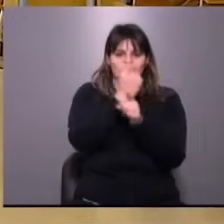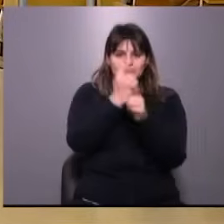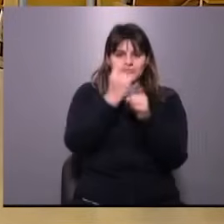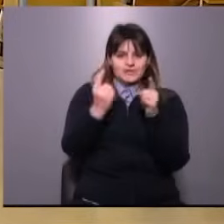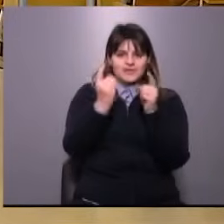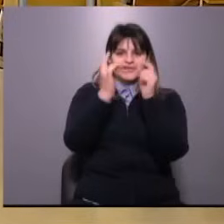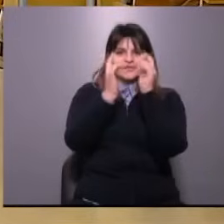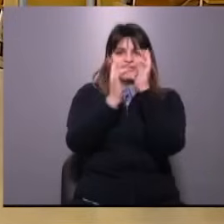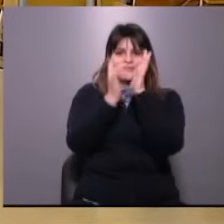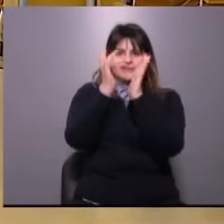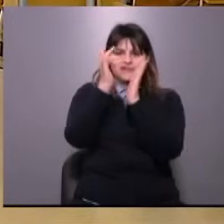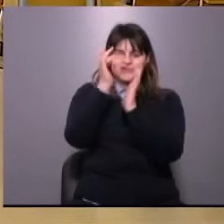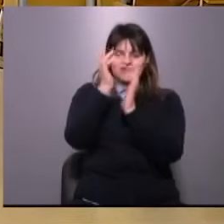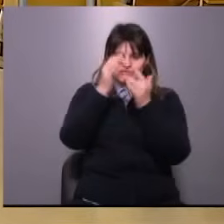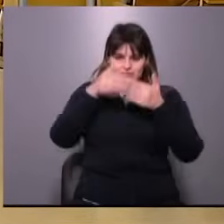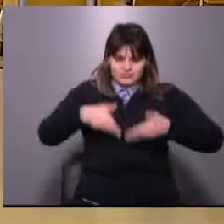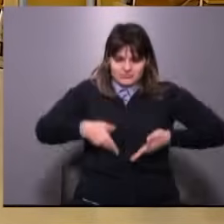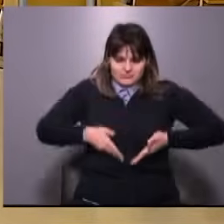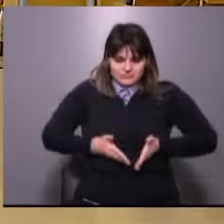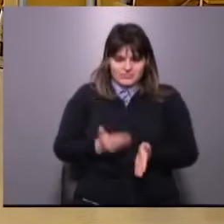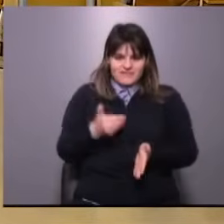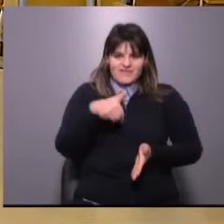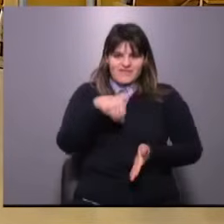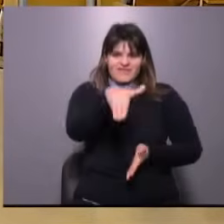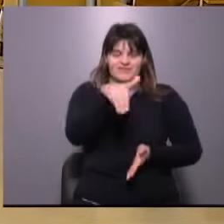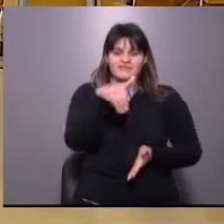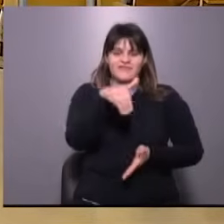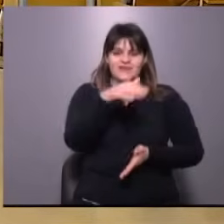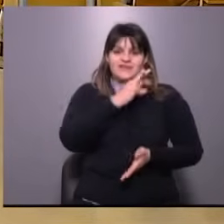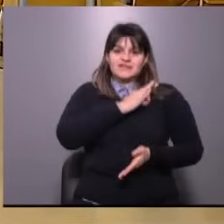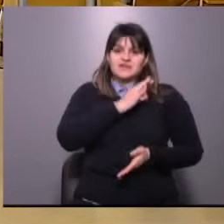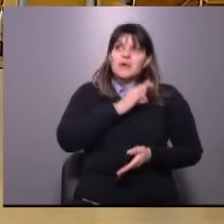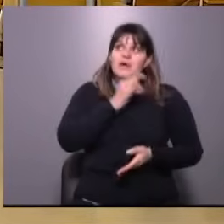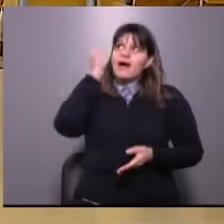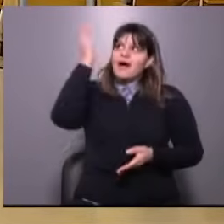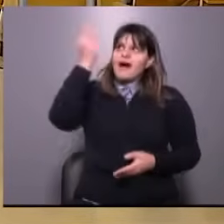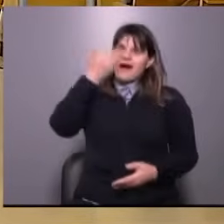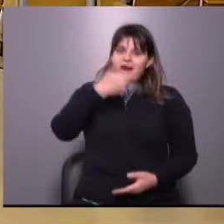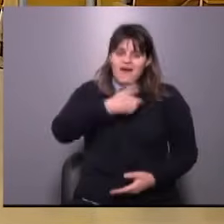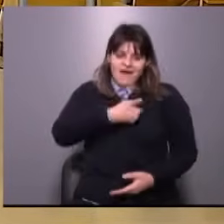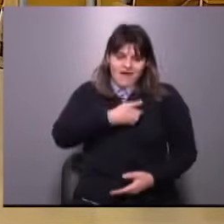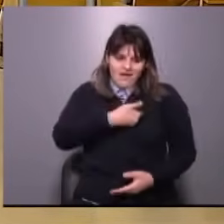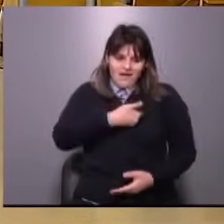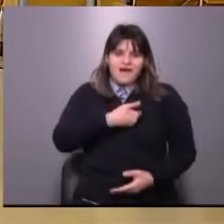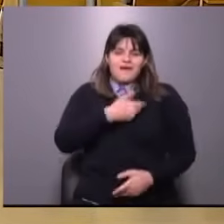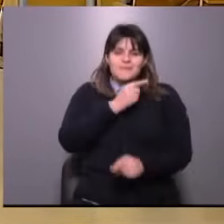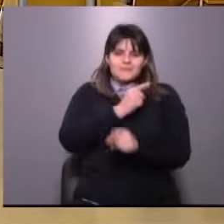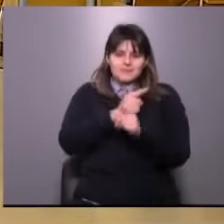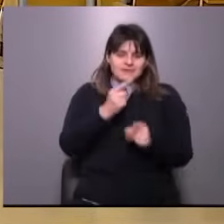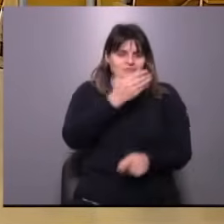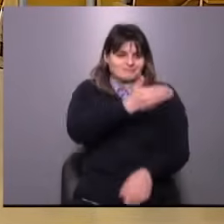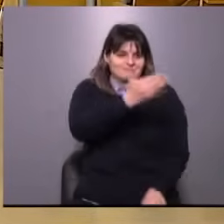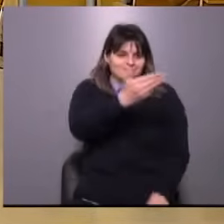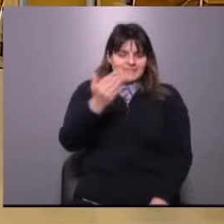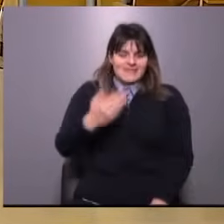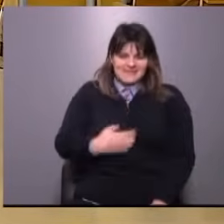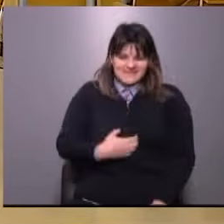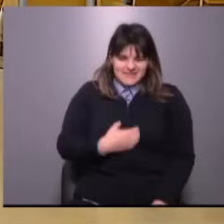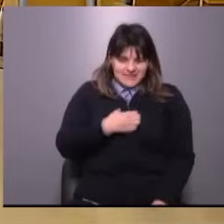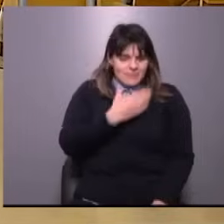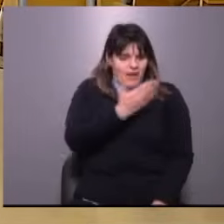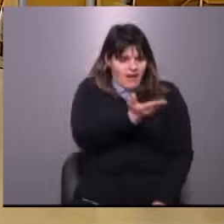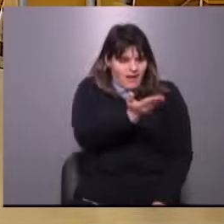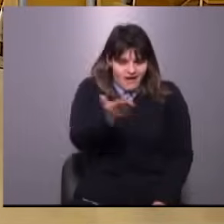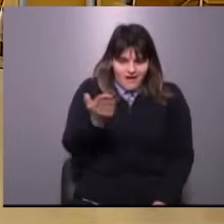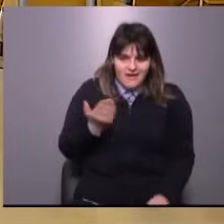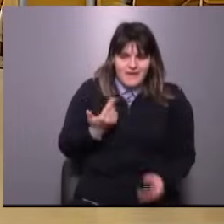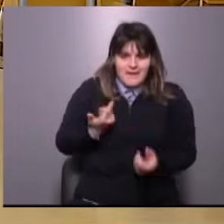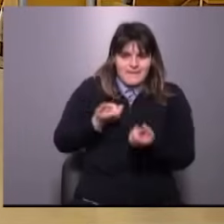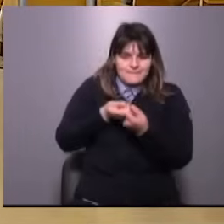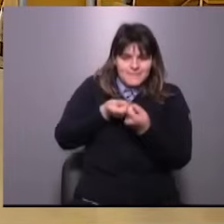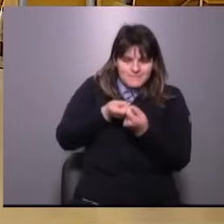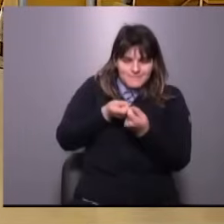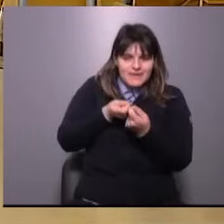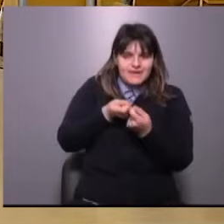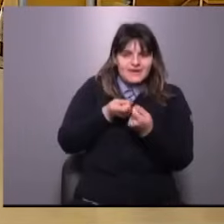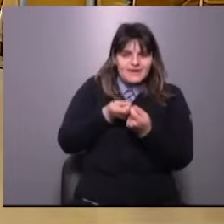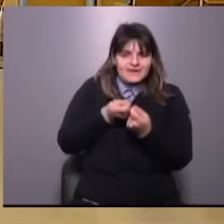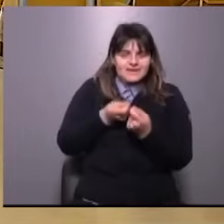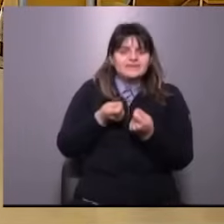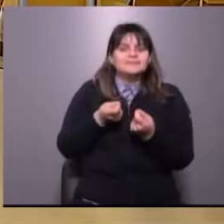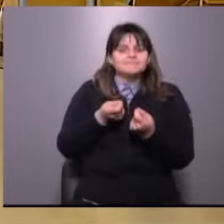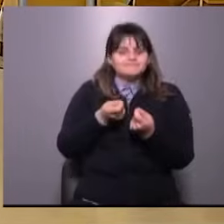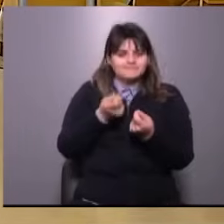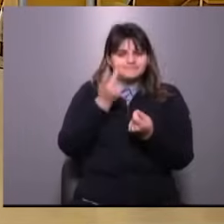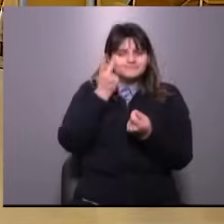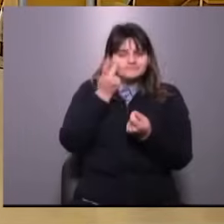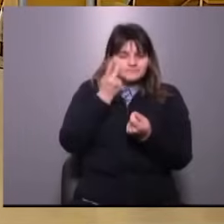Alegremos-nos porque o Senhor está próximo, porque Ele vem à nossa vida, porque Ele se faz presente na nossa